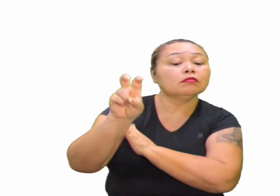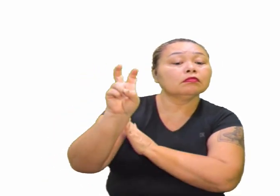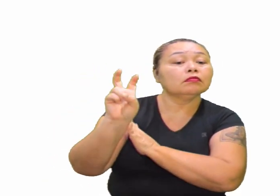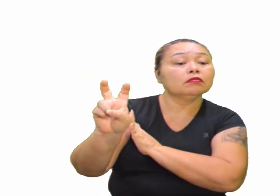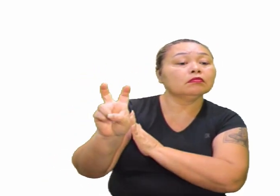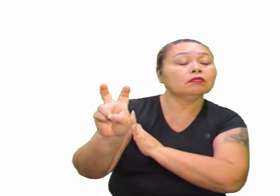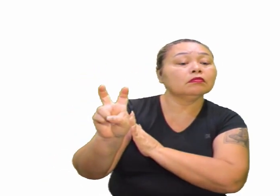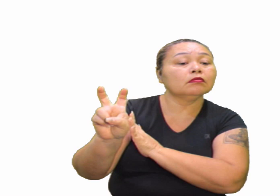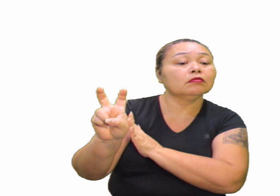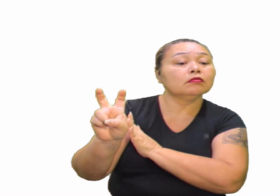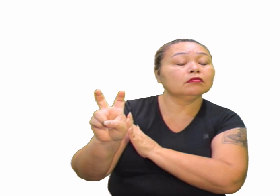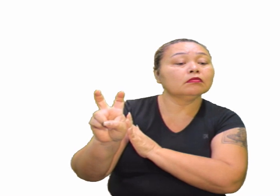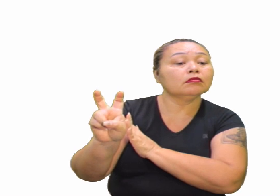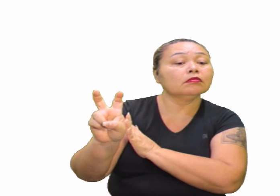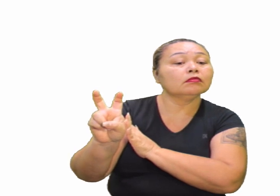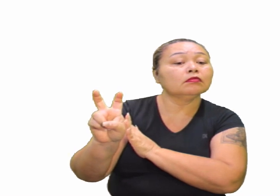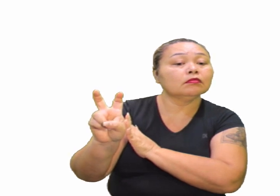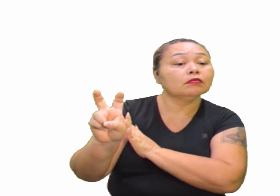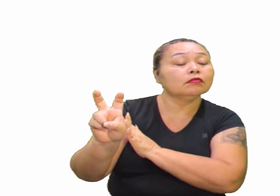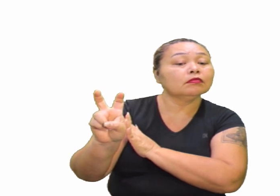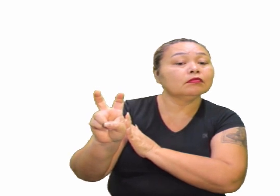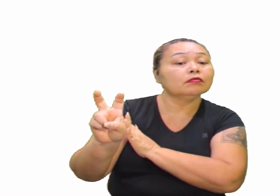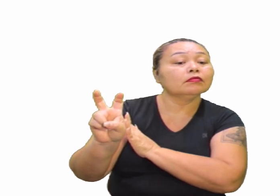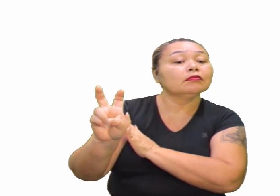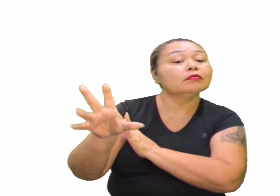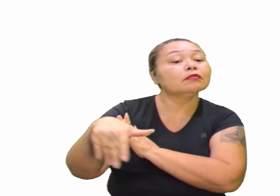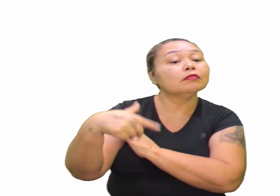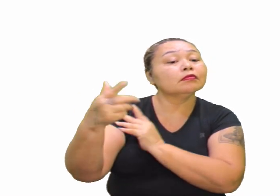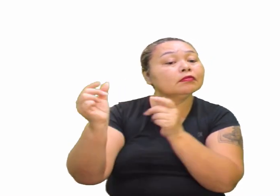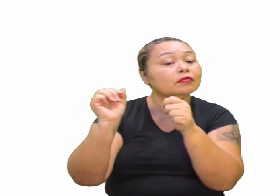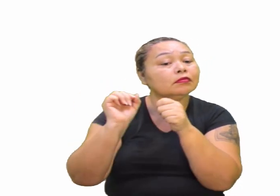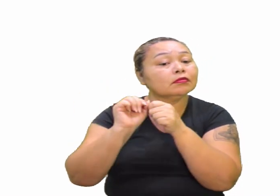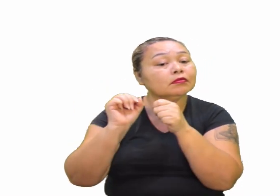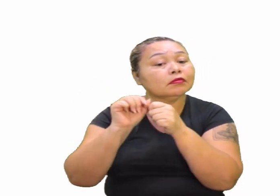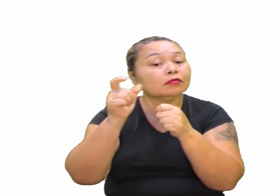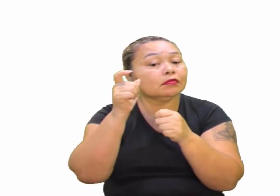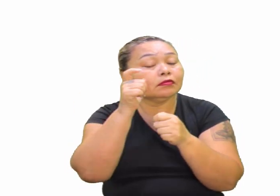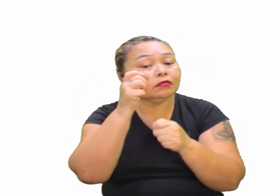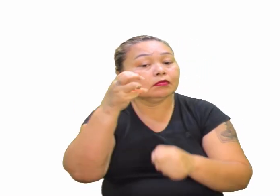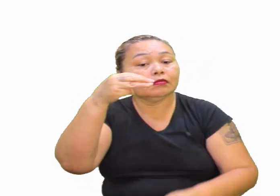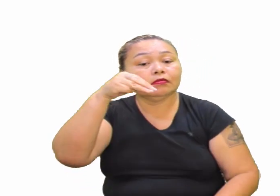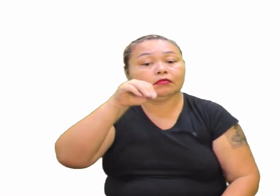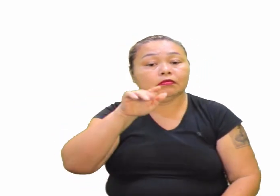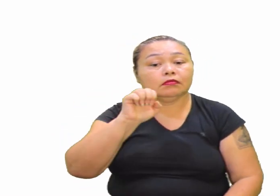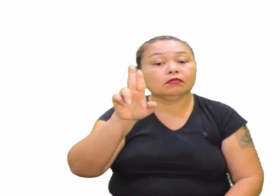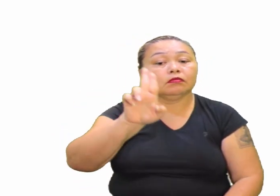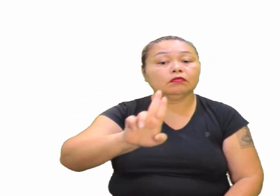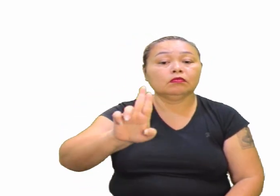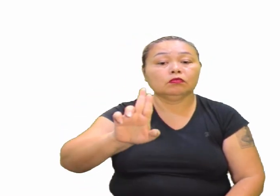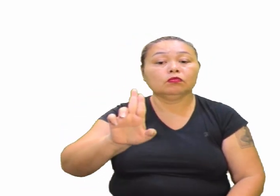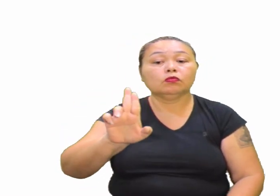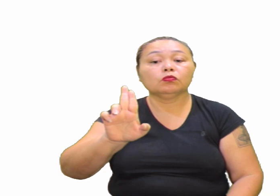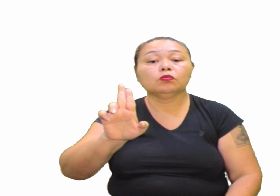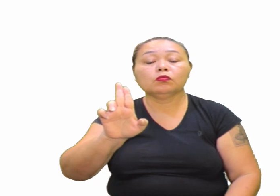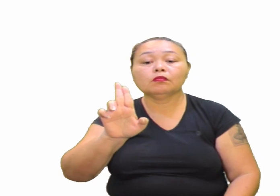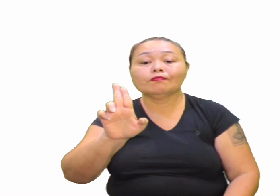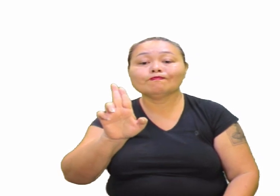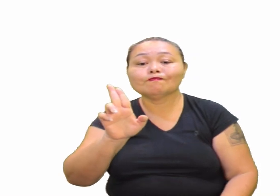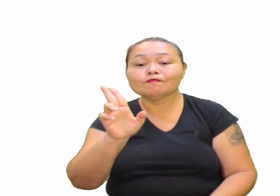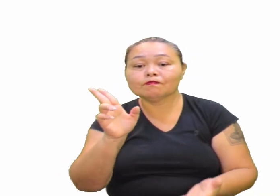número 5 do nosso Enem. Para realizar seu experimento, Mendel usou